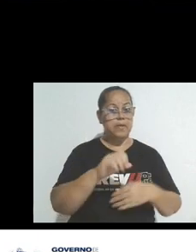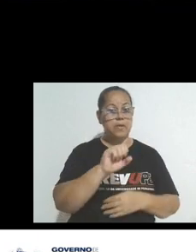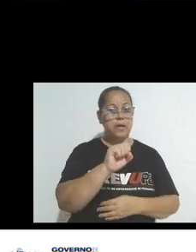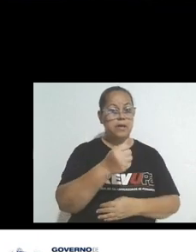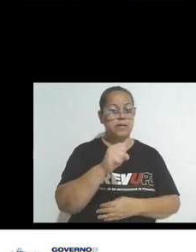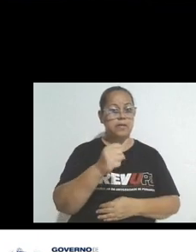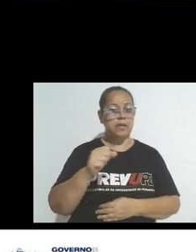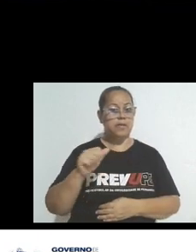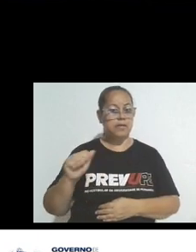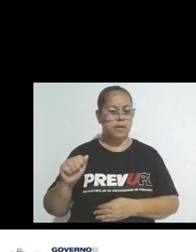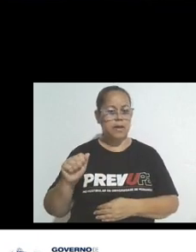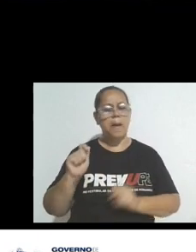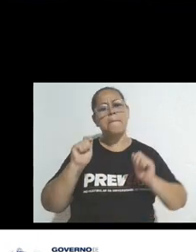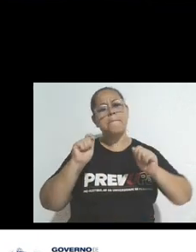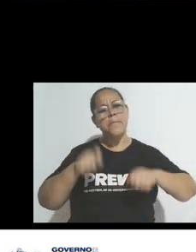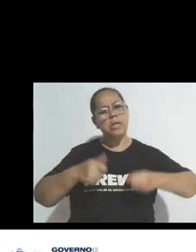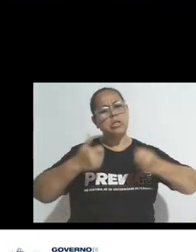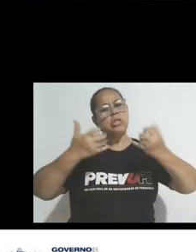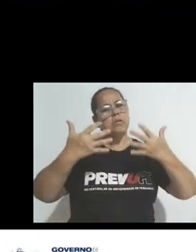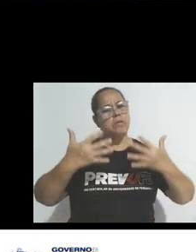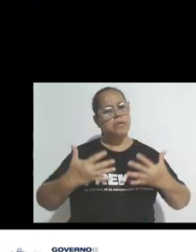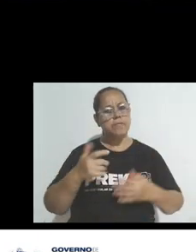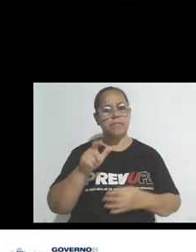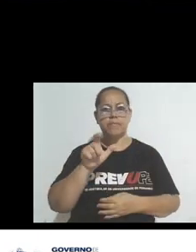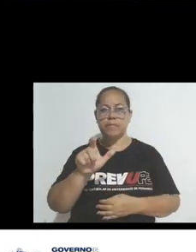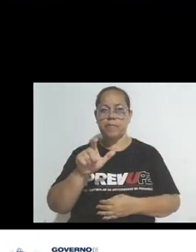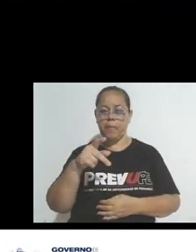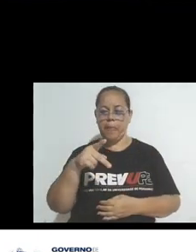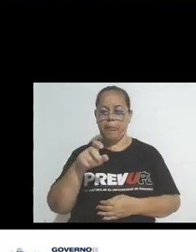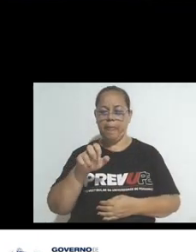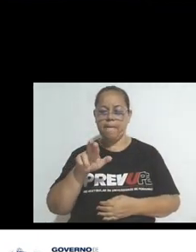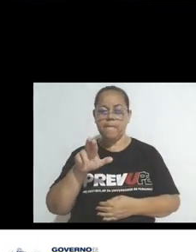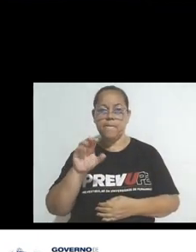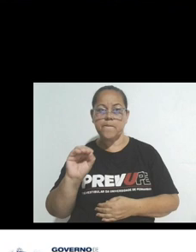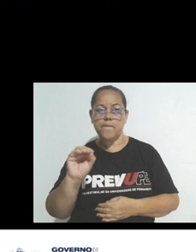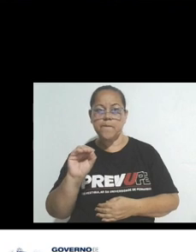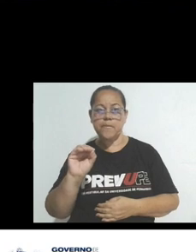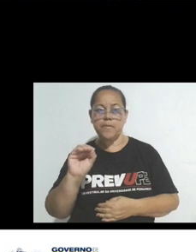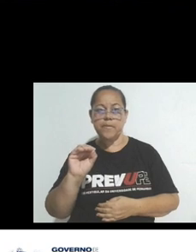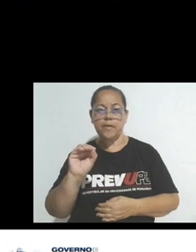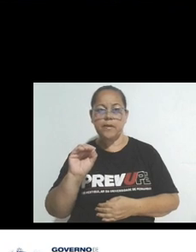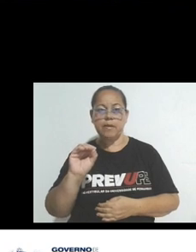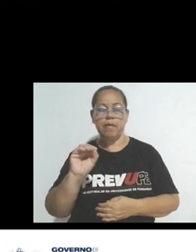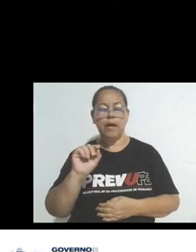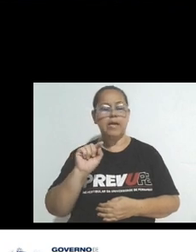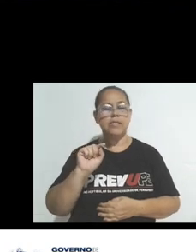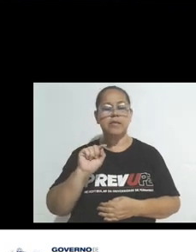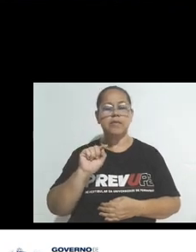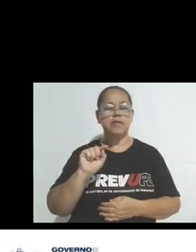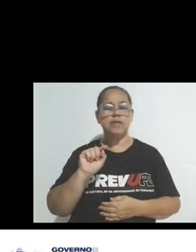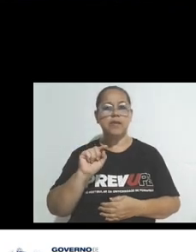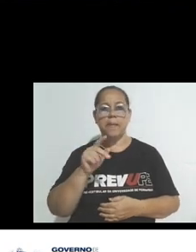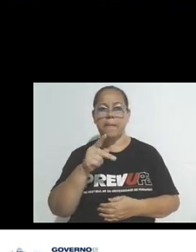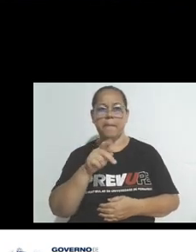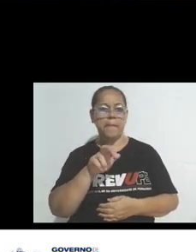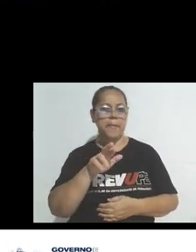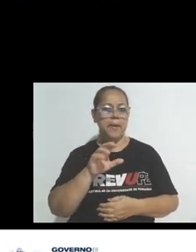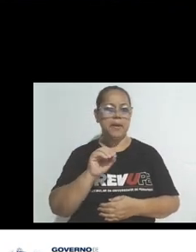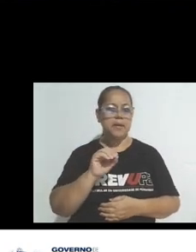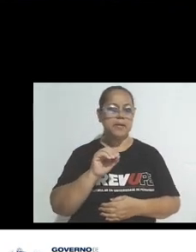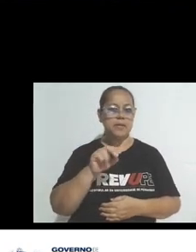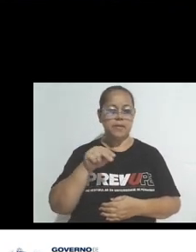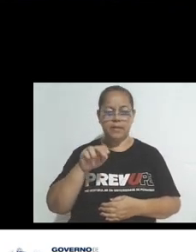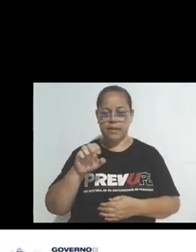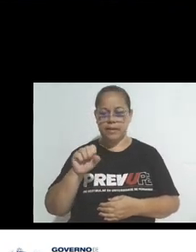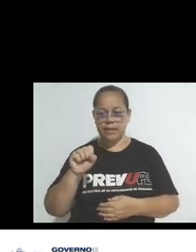se pode afirmar aquela palavra pero expressa nesse caso aqui esse pero eres